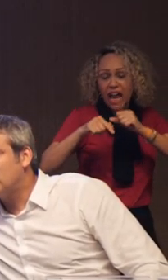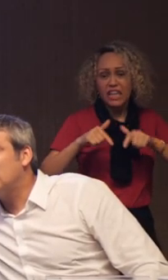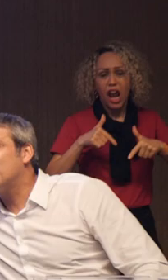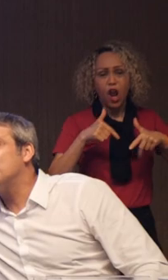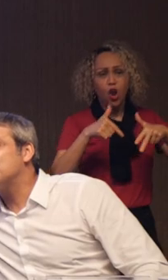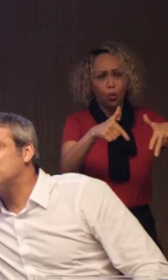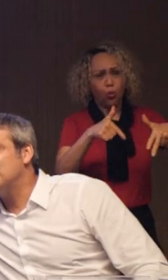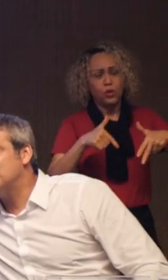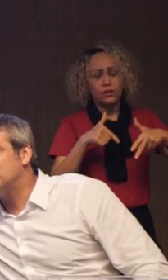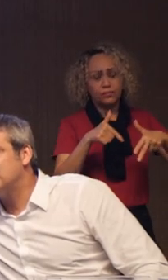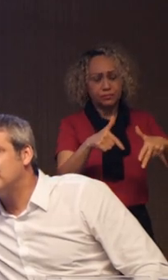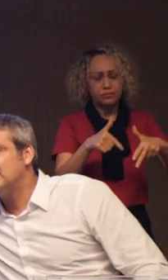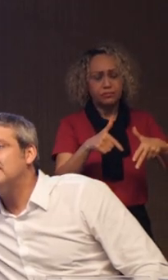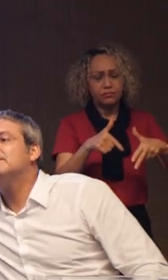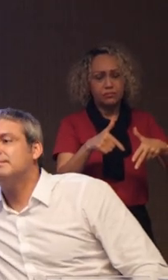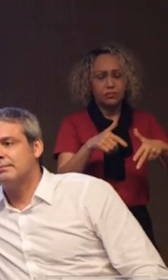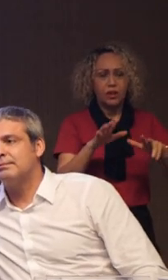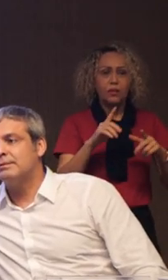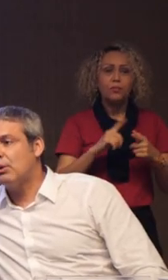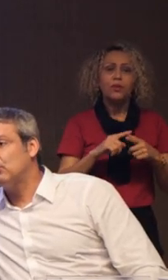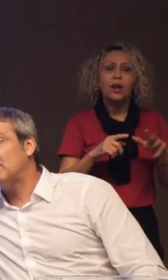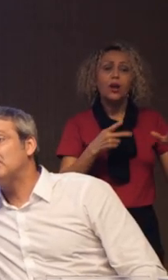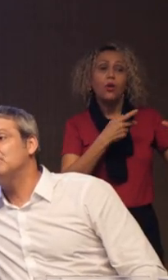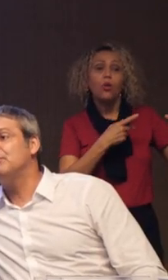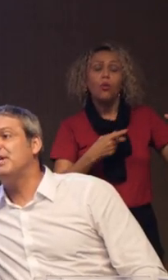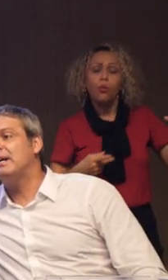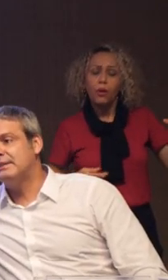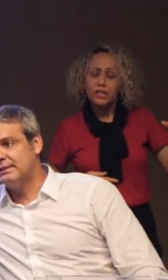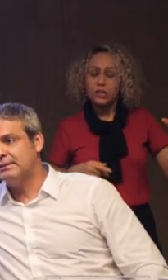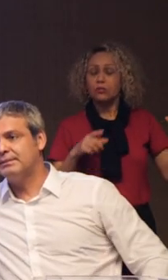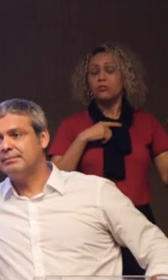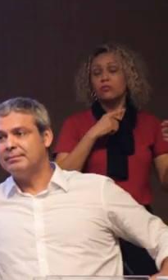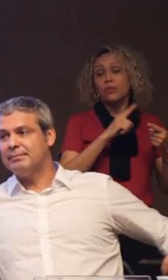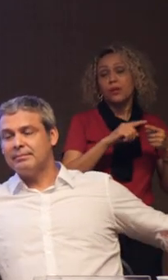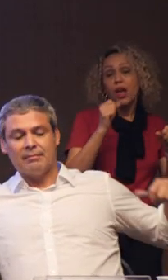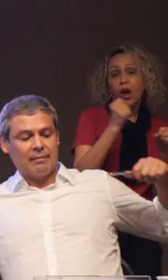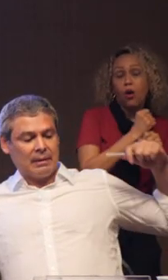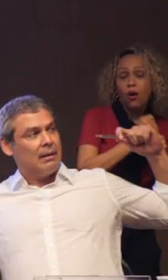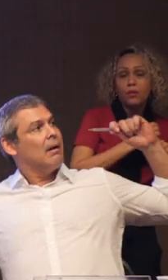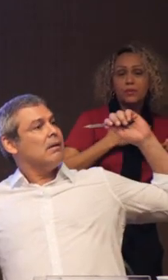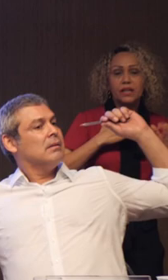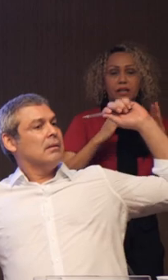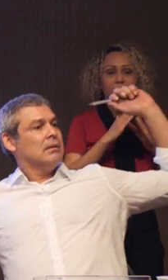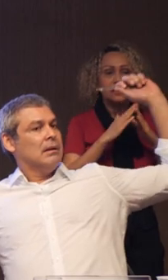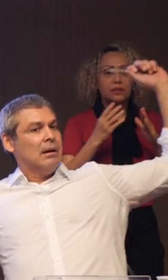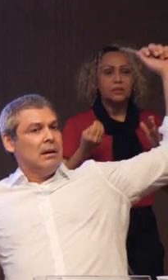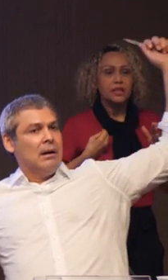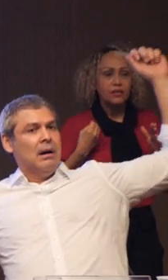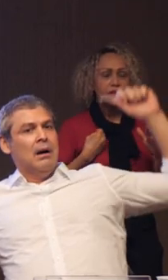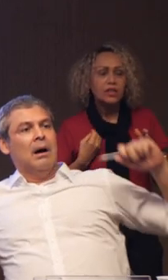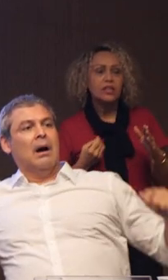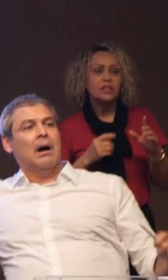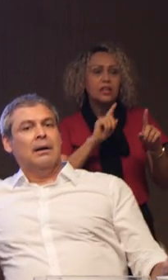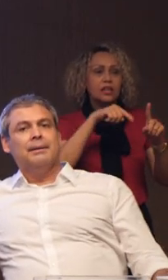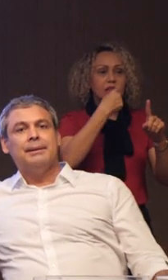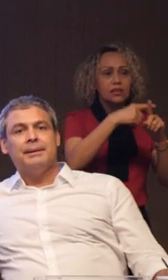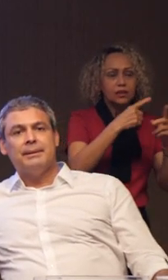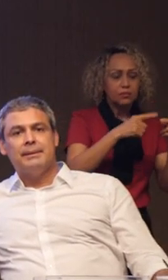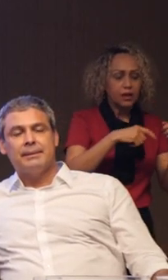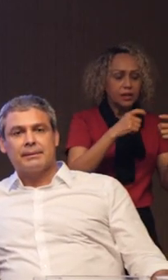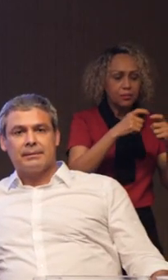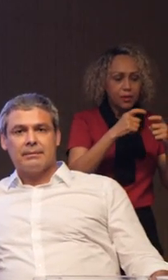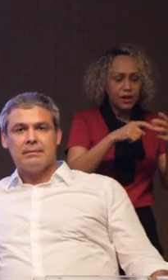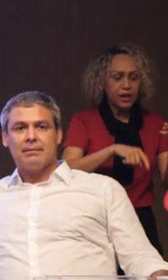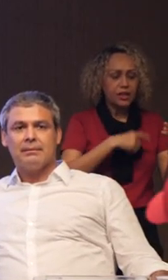está informada. Porque o partido, o Lula, ele tem muitas obras. Tem o Minha Casa Minha Vida, tem o Mais Médico, o Minha Casa Minha Vida, hoje que é um carro